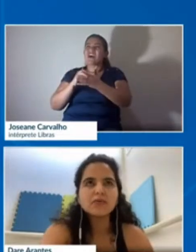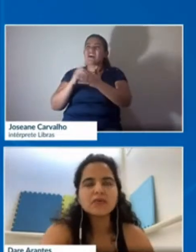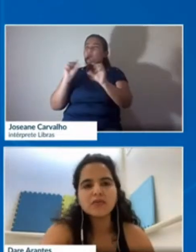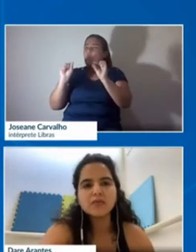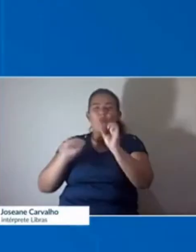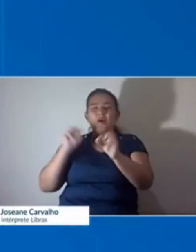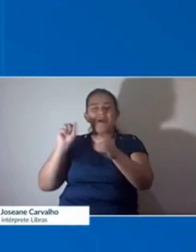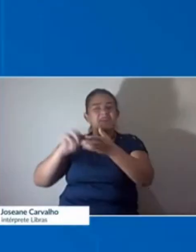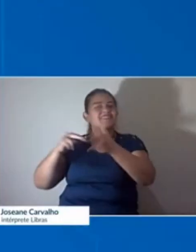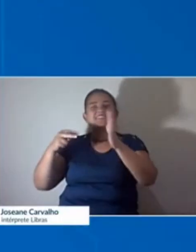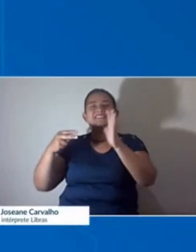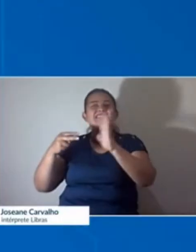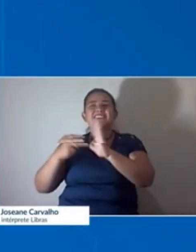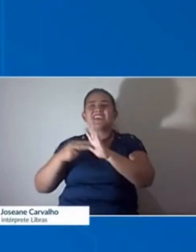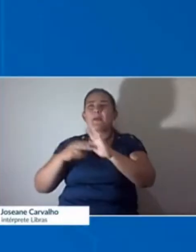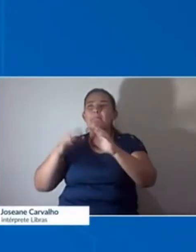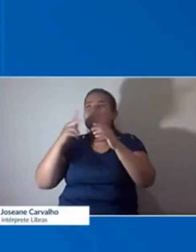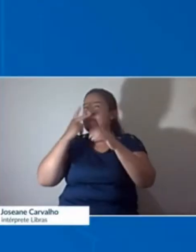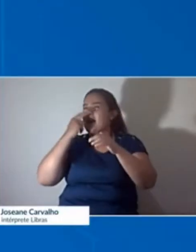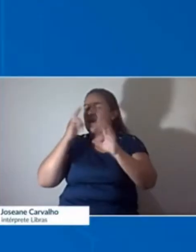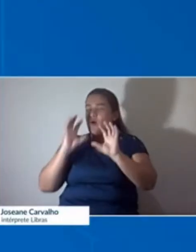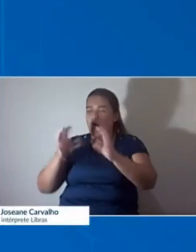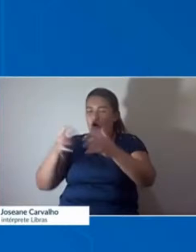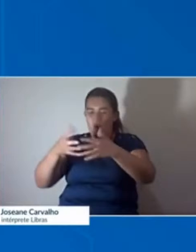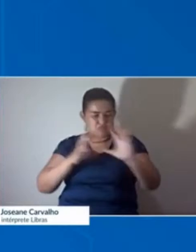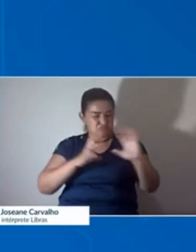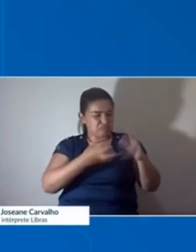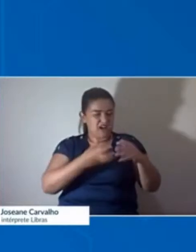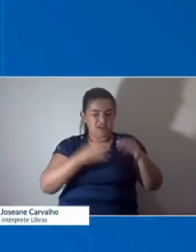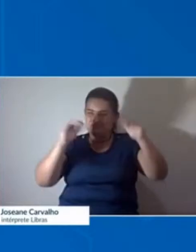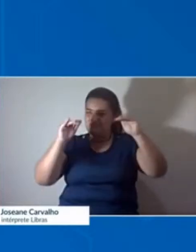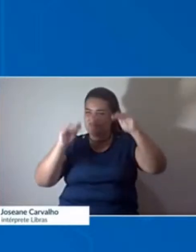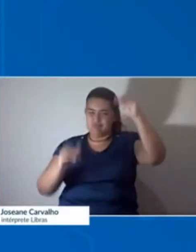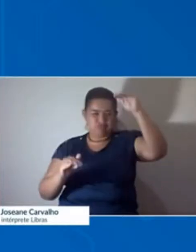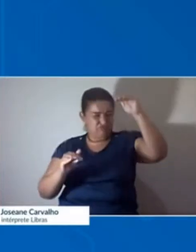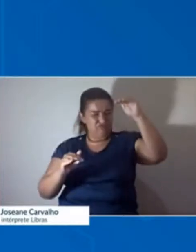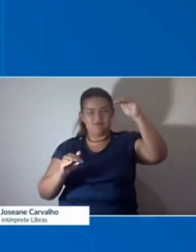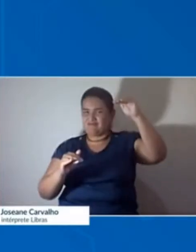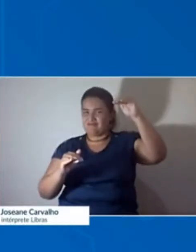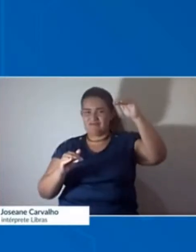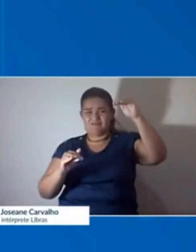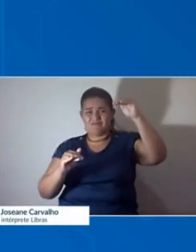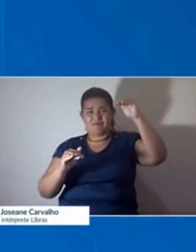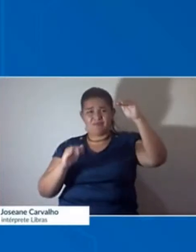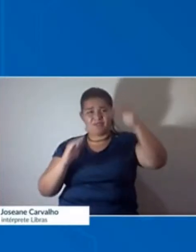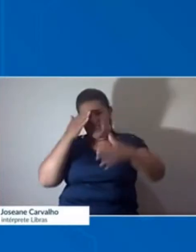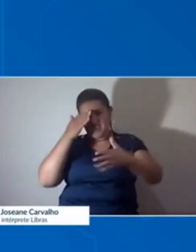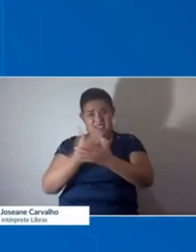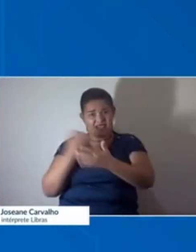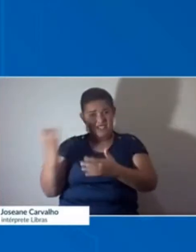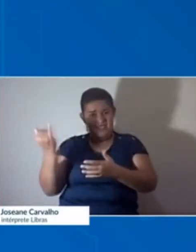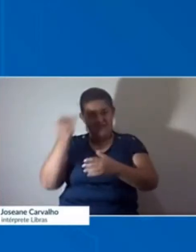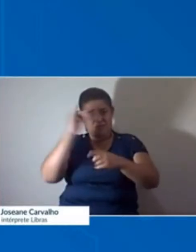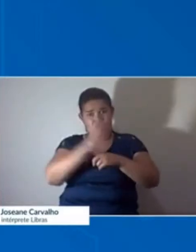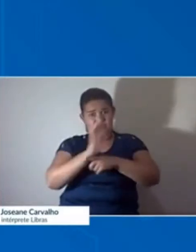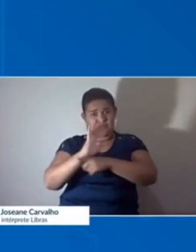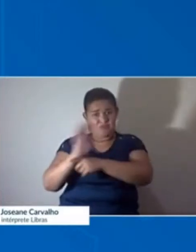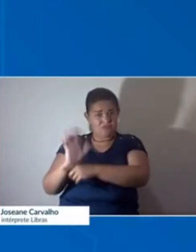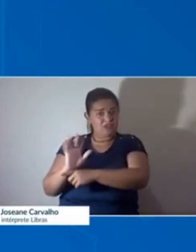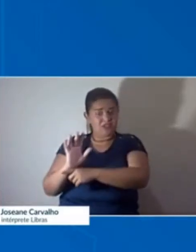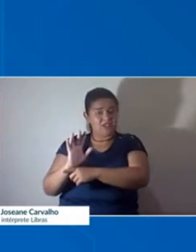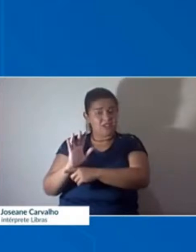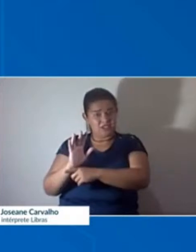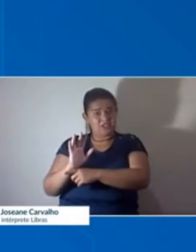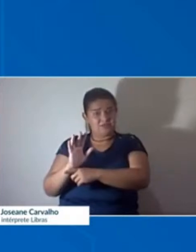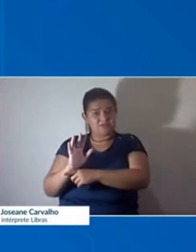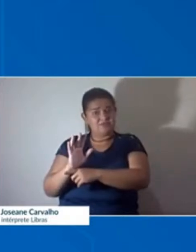rebaixando outros grupos, né? E eu acho uma coisa muito importante do nosso grupo, não só os filmes que a gente passa ali, mas